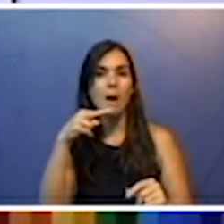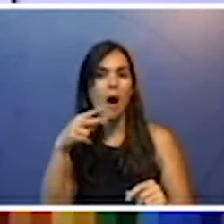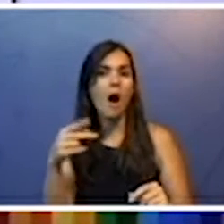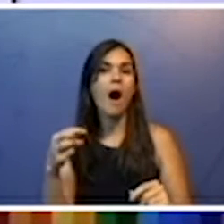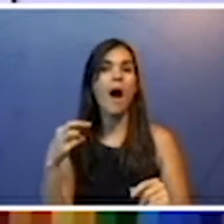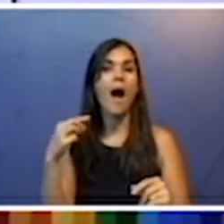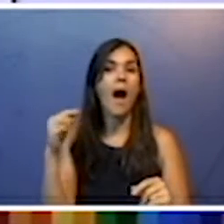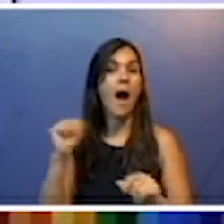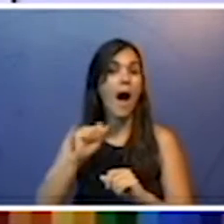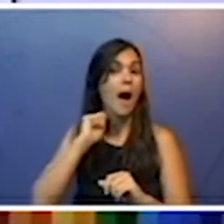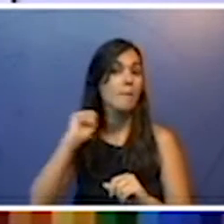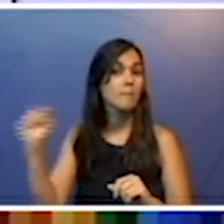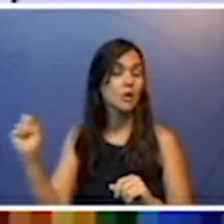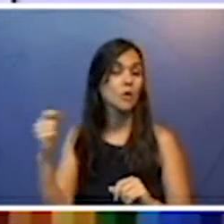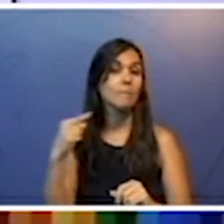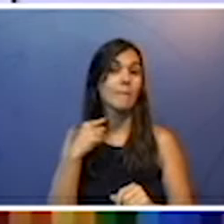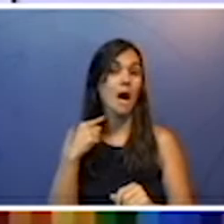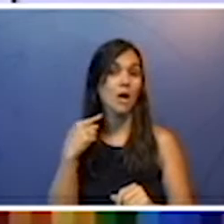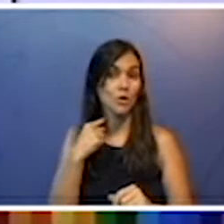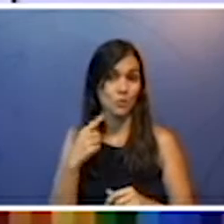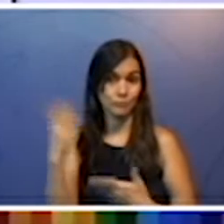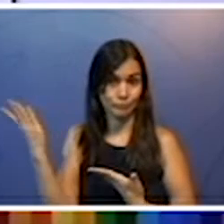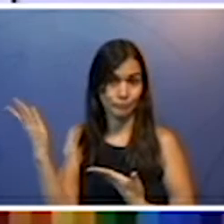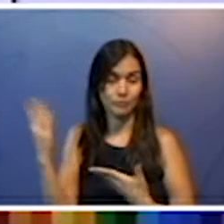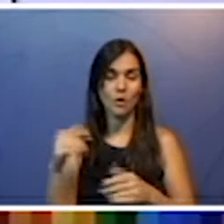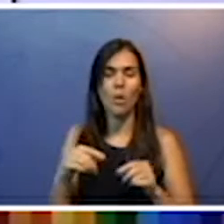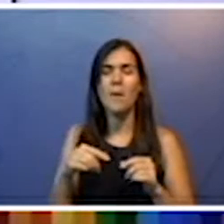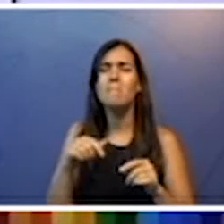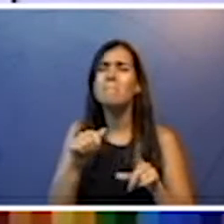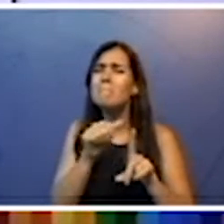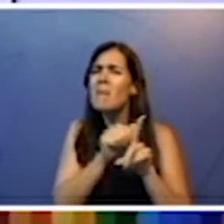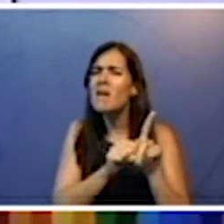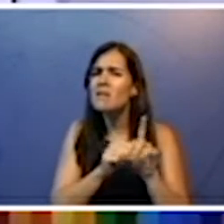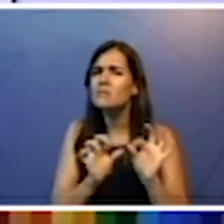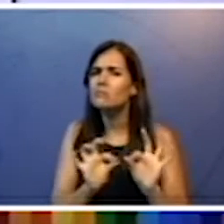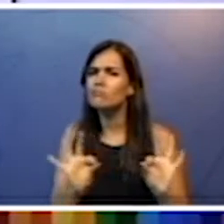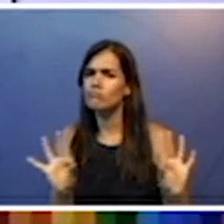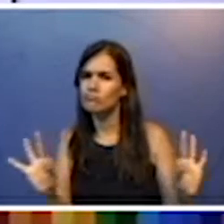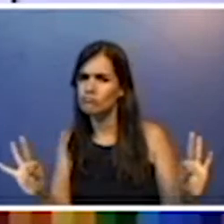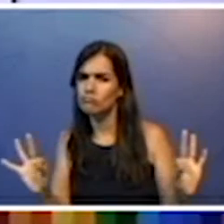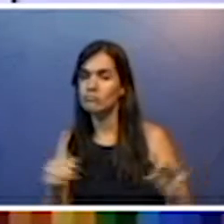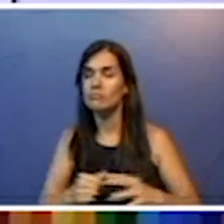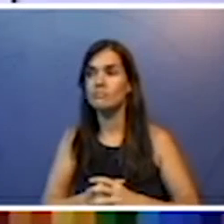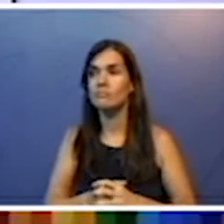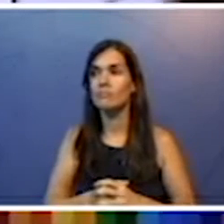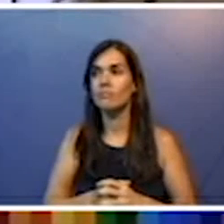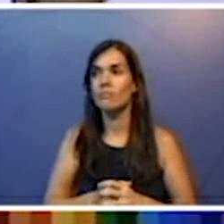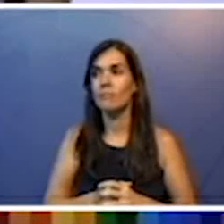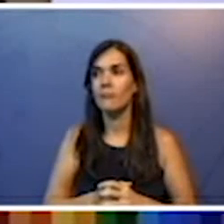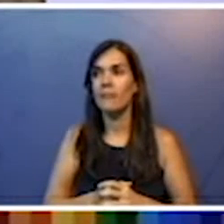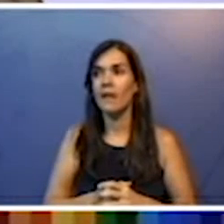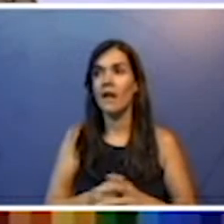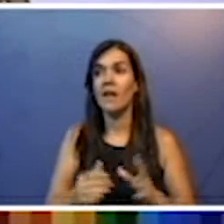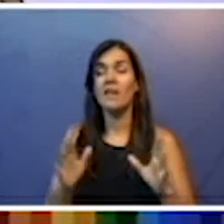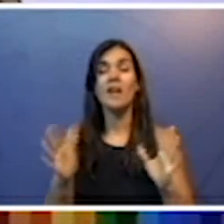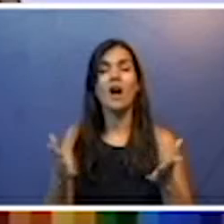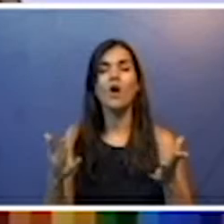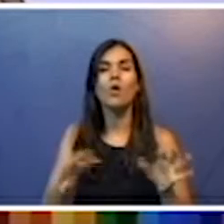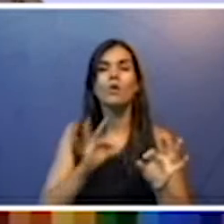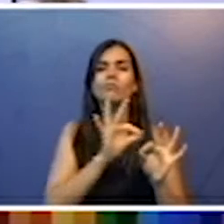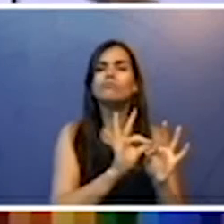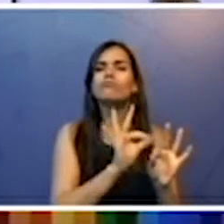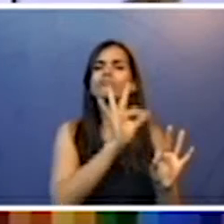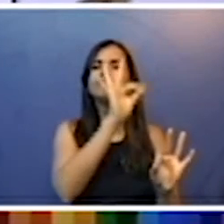ó. Meses está aqui, deitadinho, horizontal. E o eixo vertical é aquele que está em